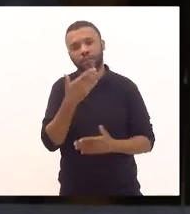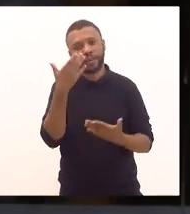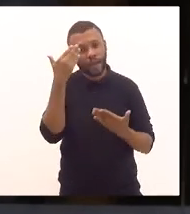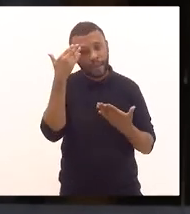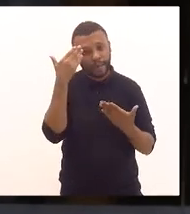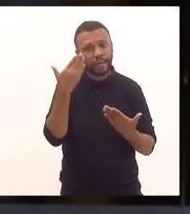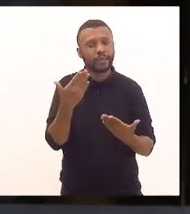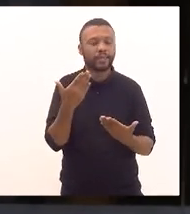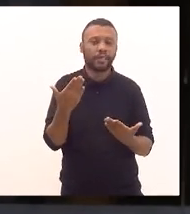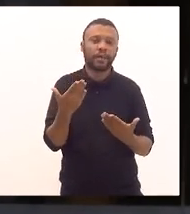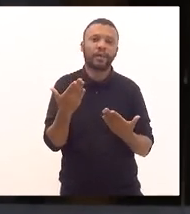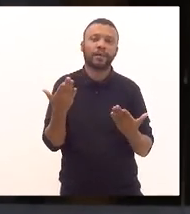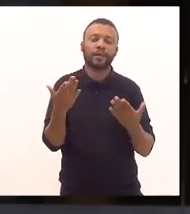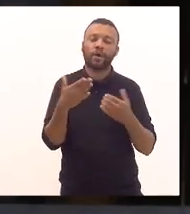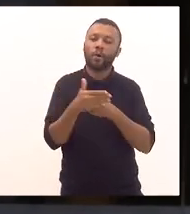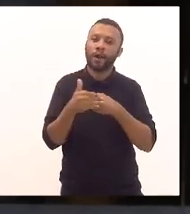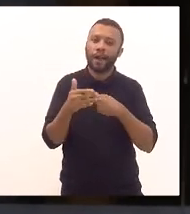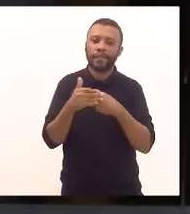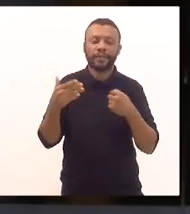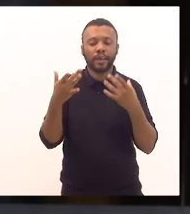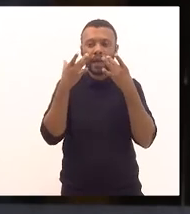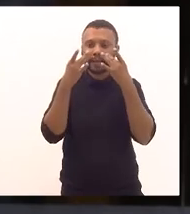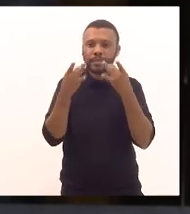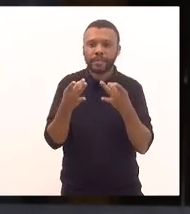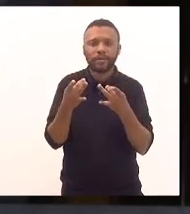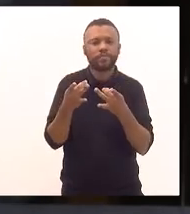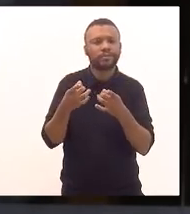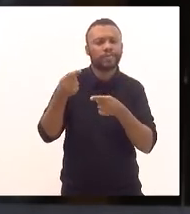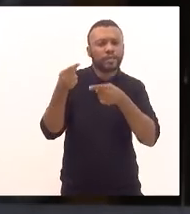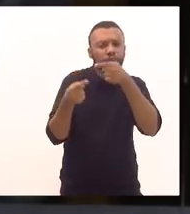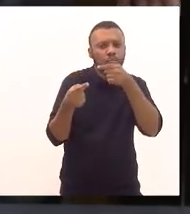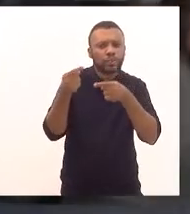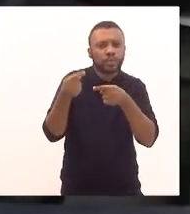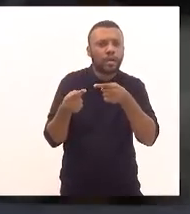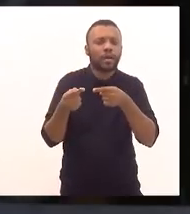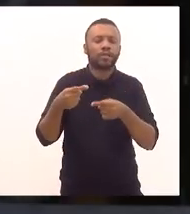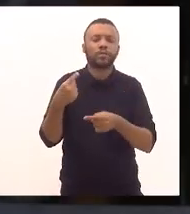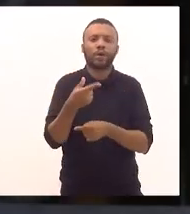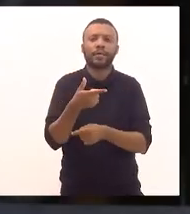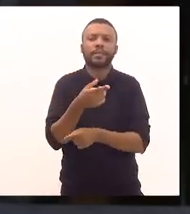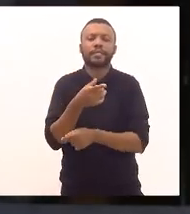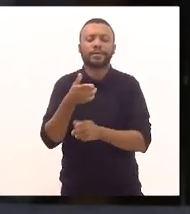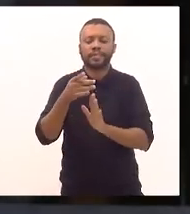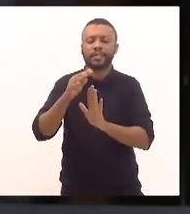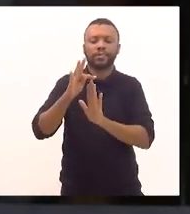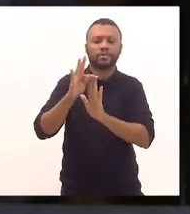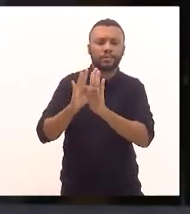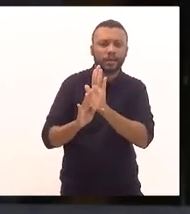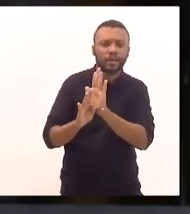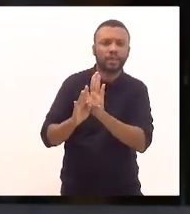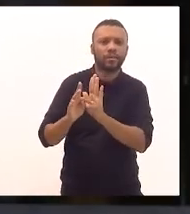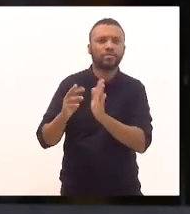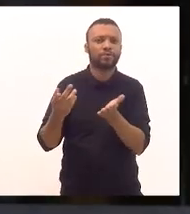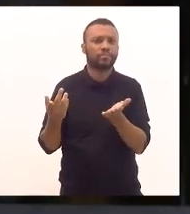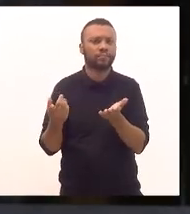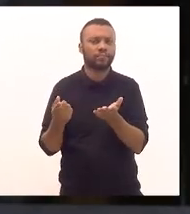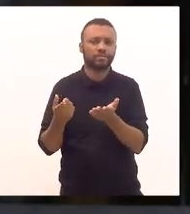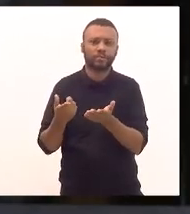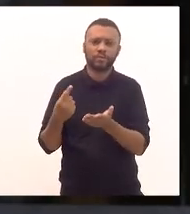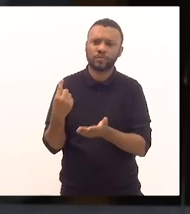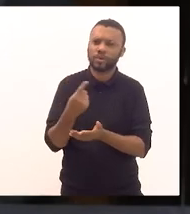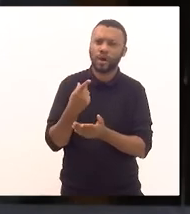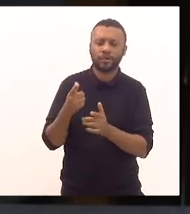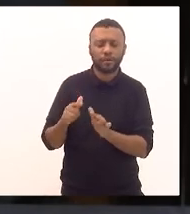Agradecer carinho e atenção de vocês um dia a dia aqui na discussão os mesmos nas notas técnicas nos nossos